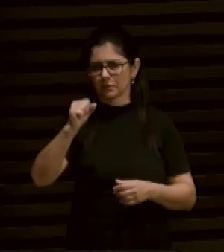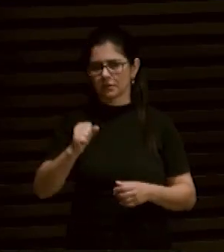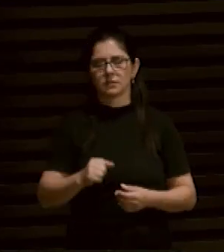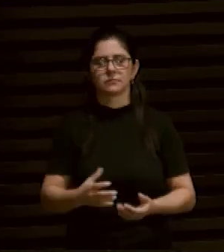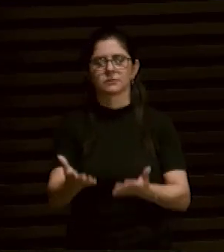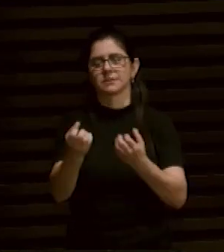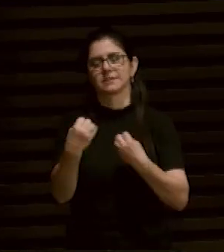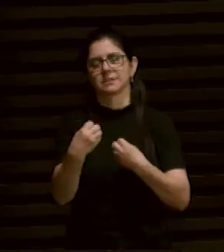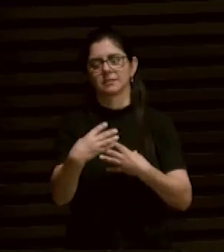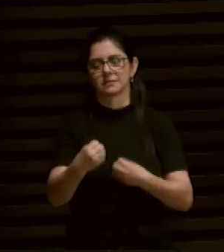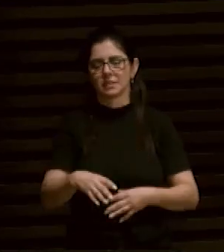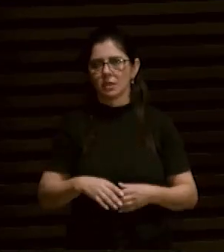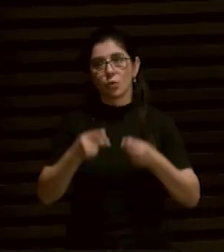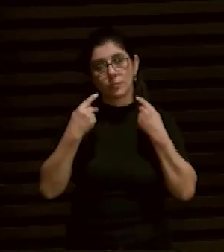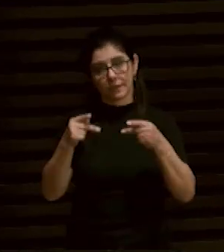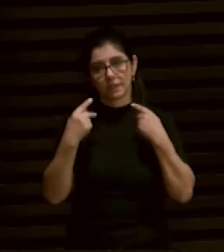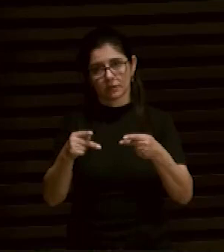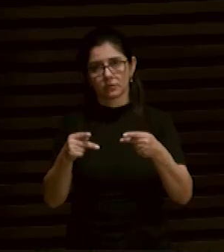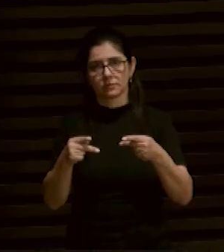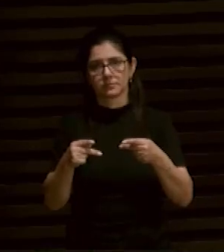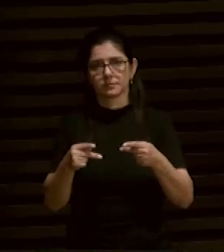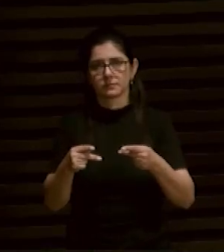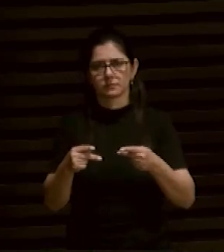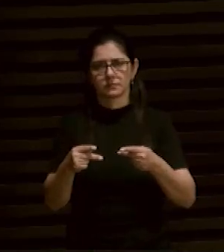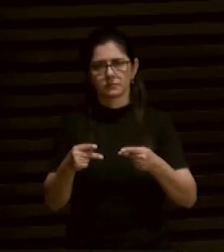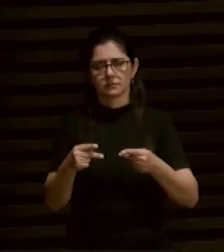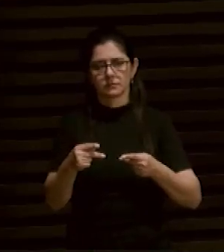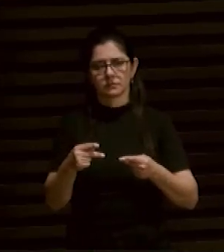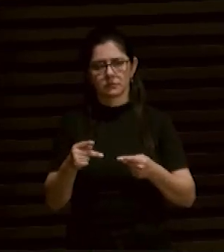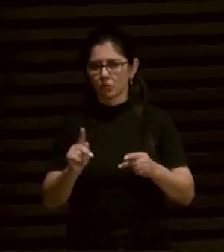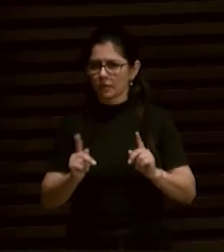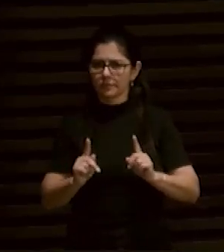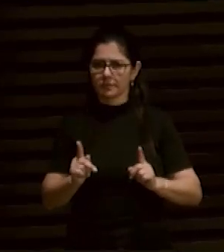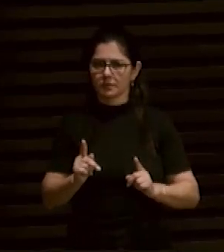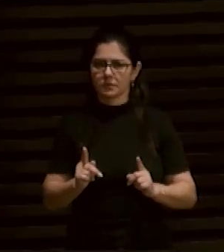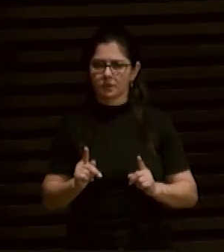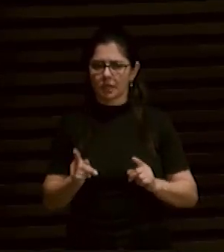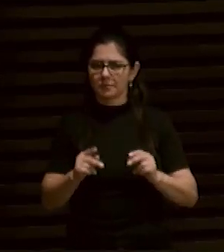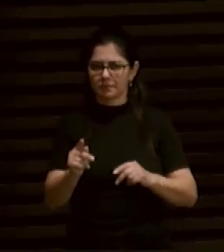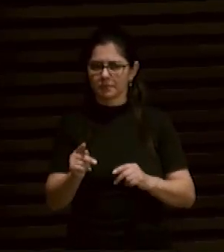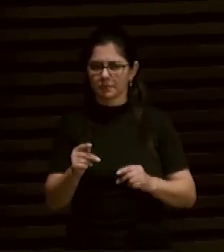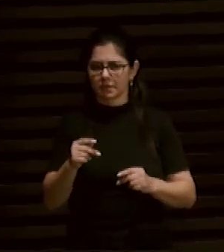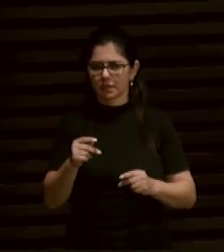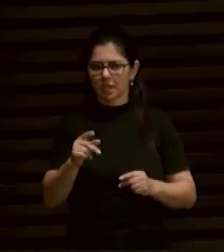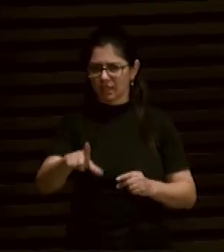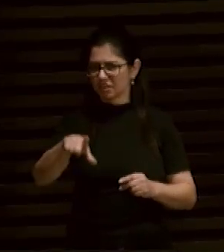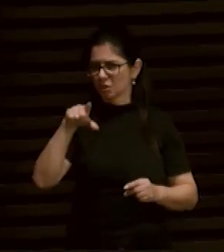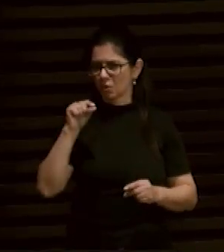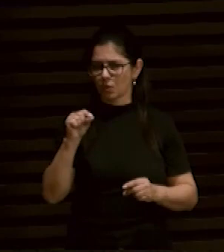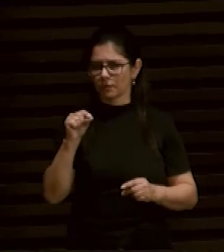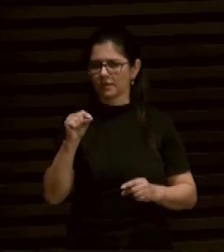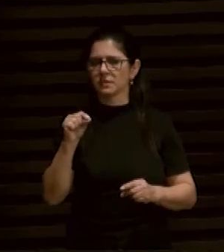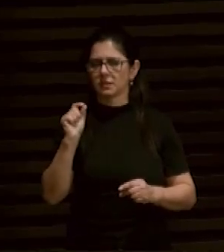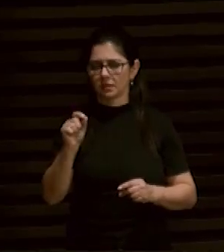pregar. O pregador, ele não é alguém que tira da cartola, deixa eu ver o que eu vou falar essa manhã, essa tarde, essa noite, para aqueles que me